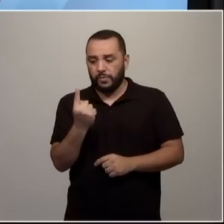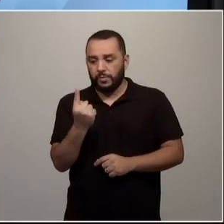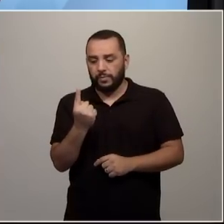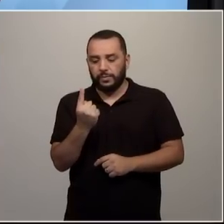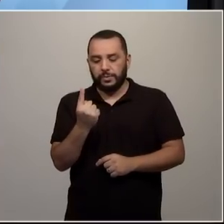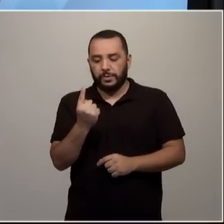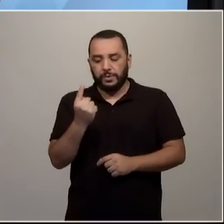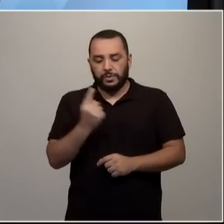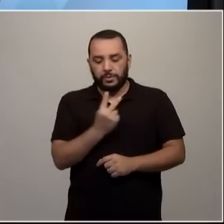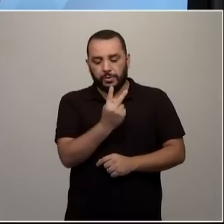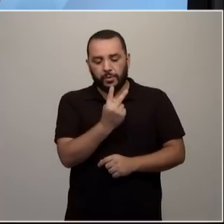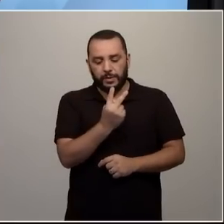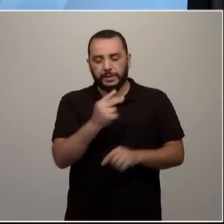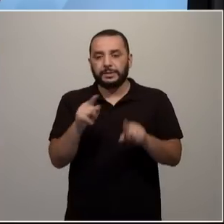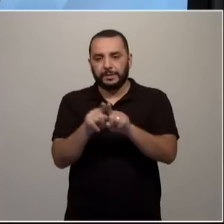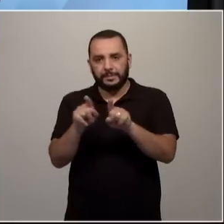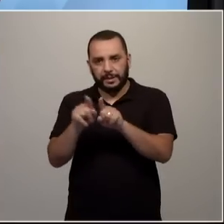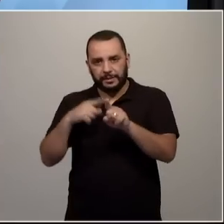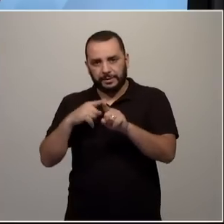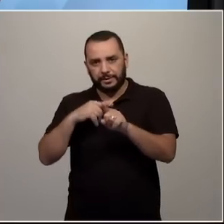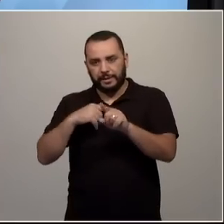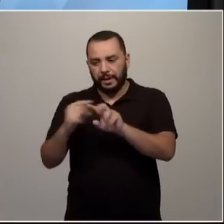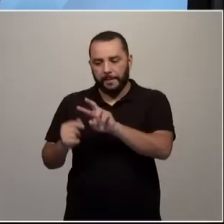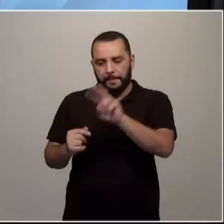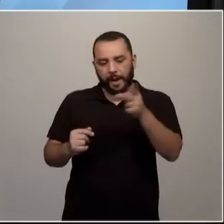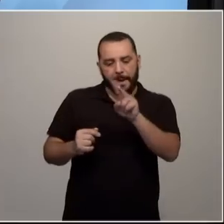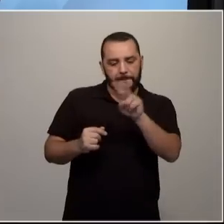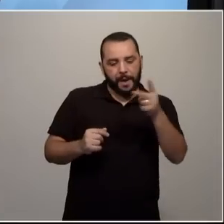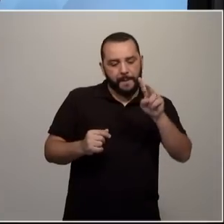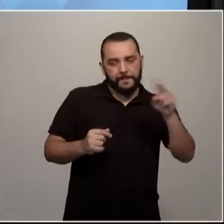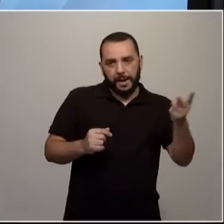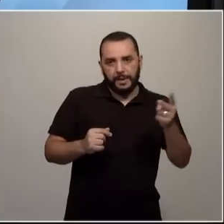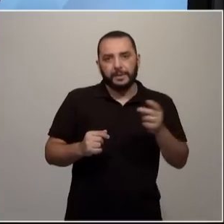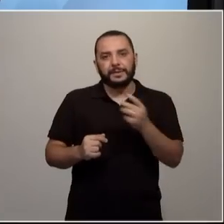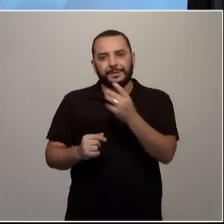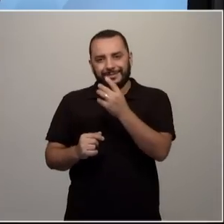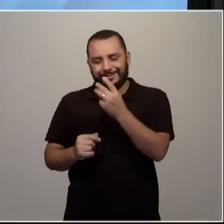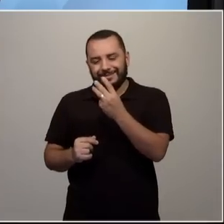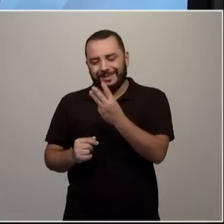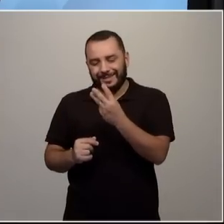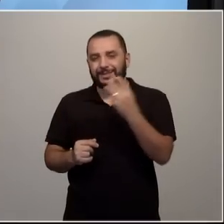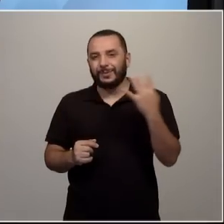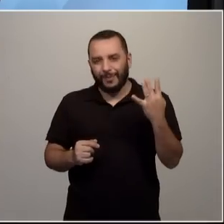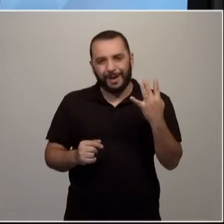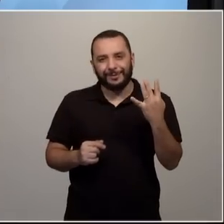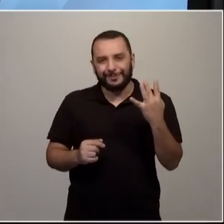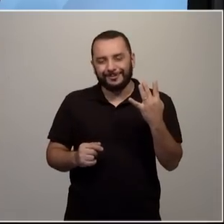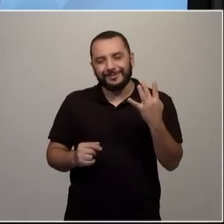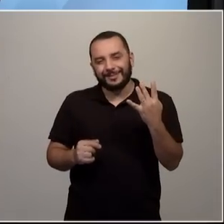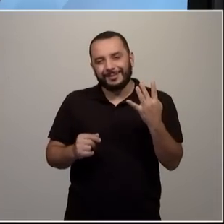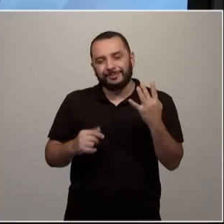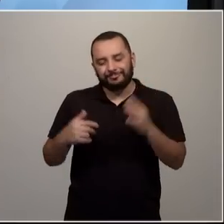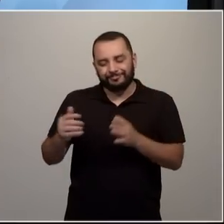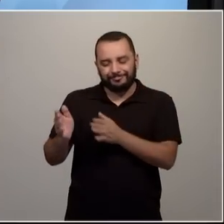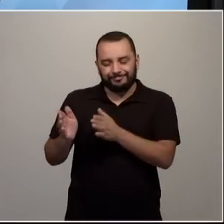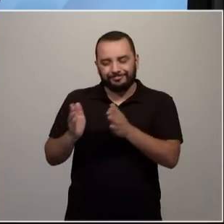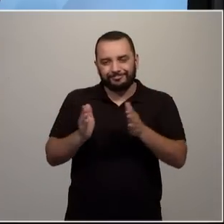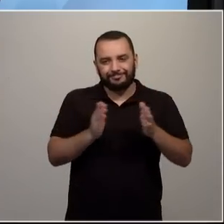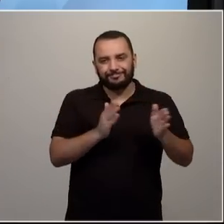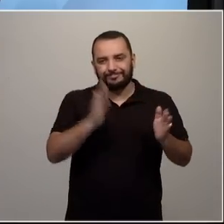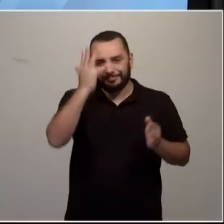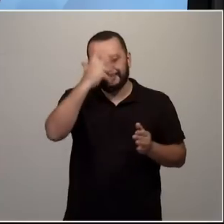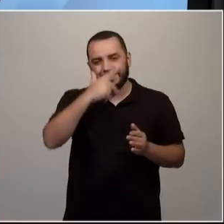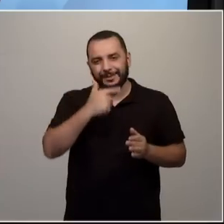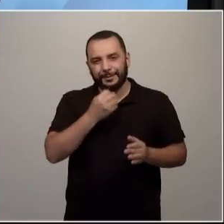o transporte, o deslocamento do ponto 2, 2. É super bonito isso, né? Funciona super bem.